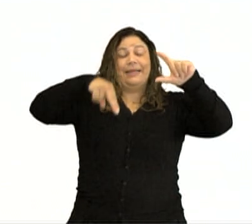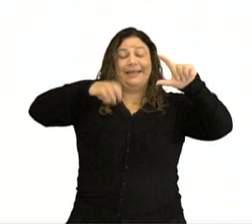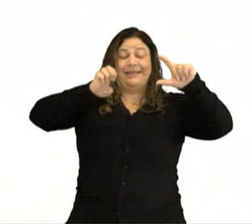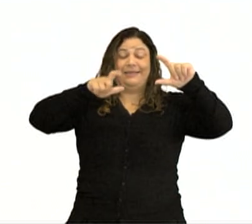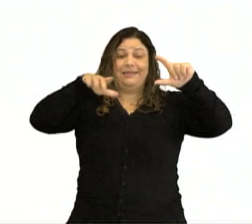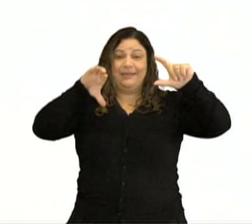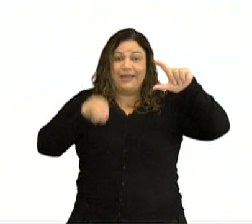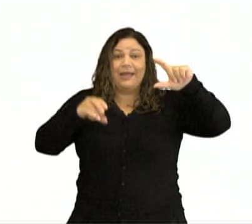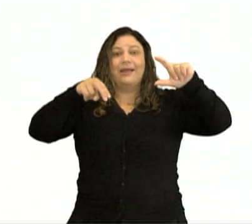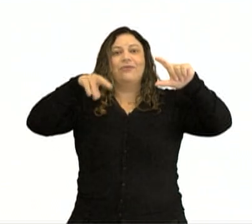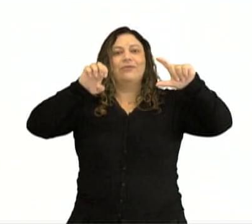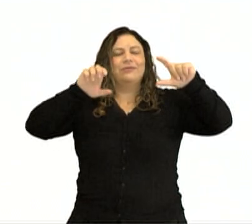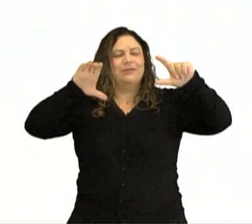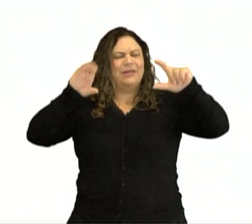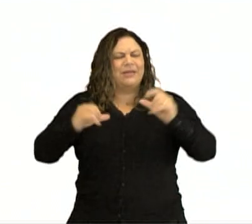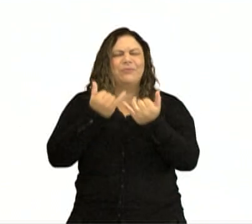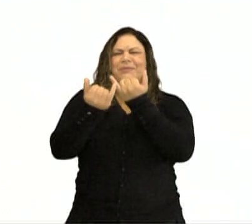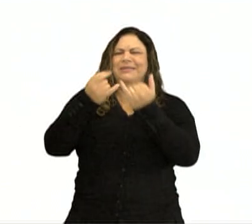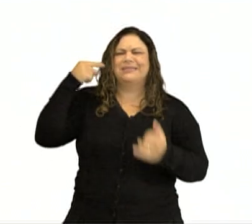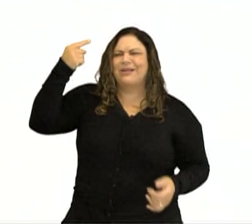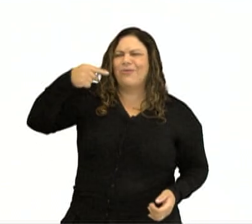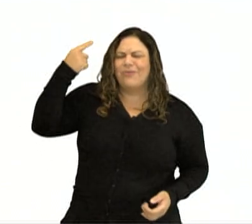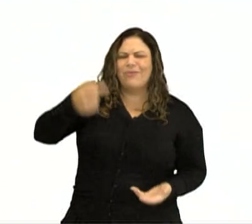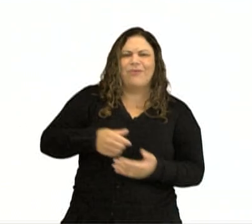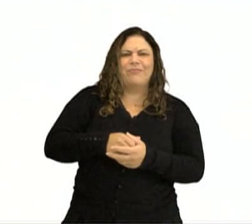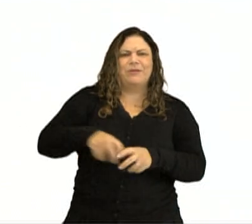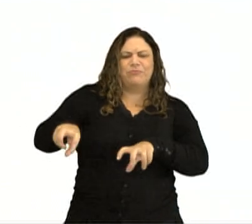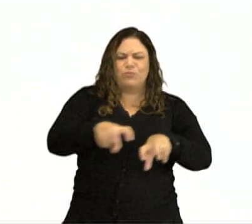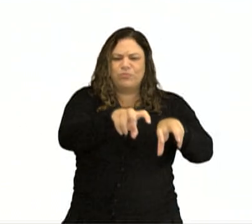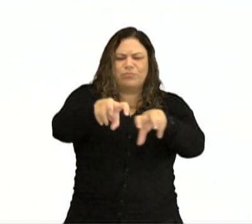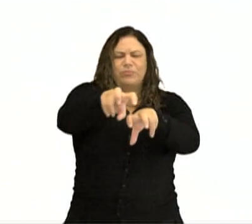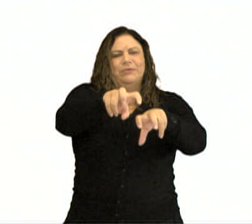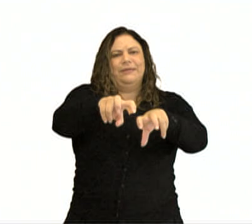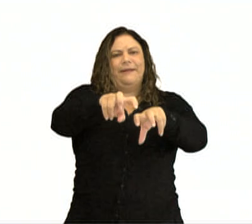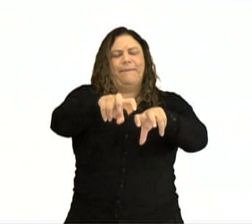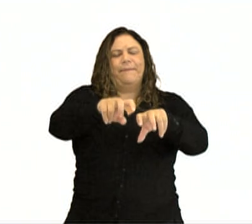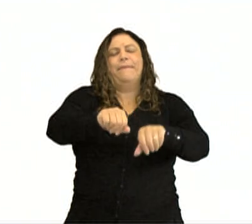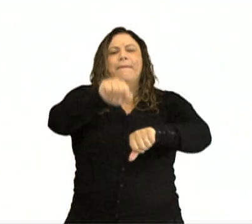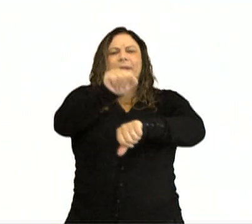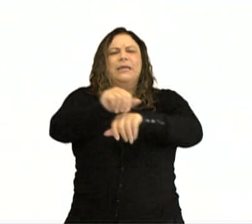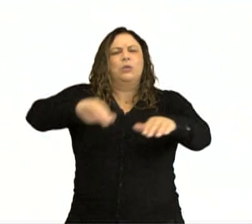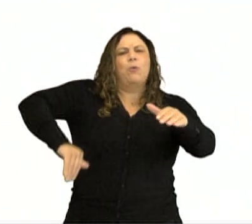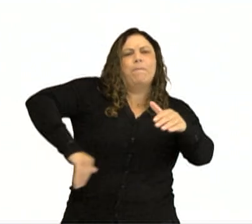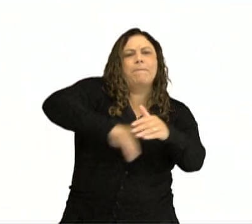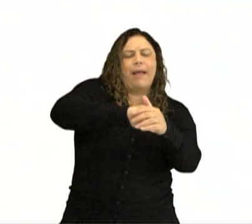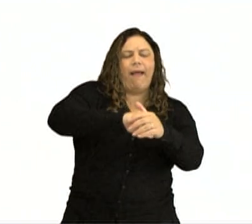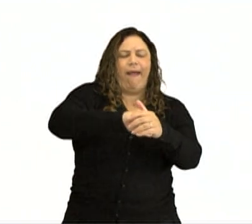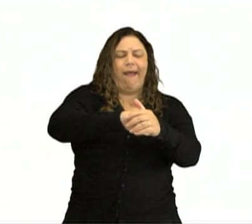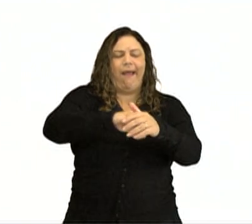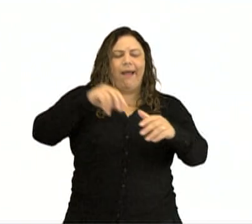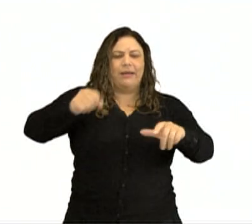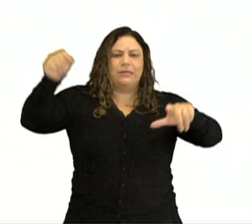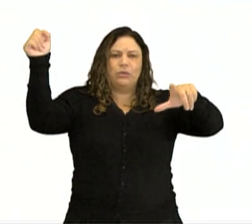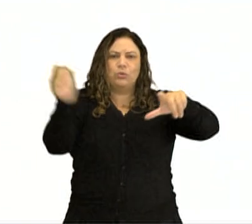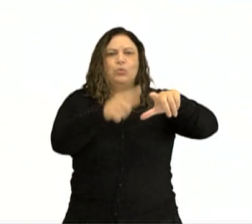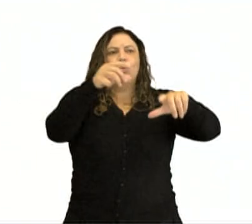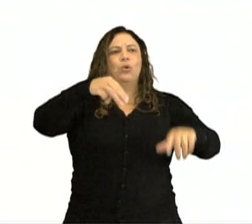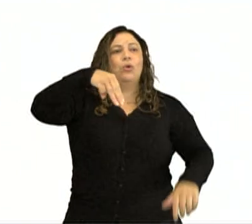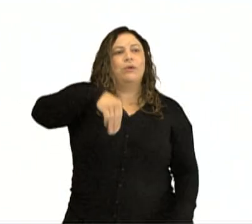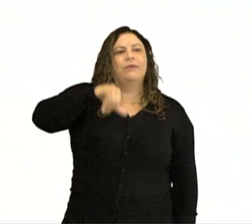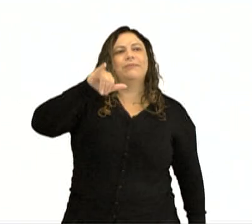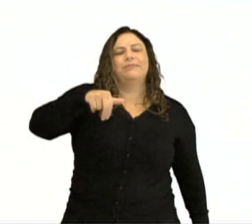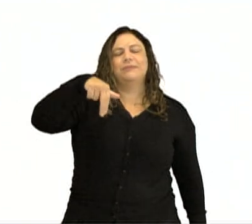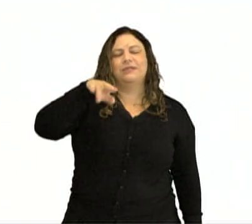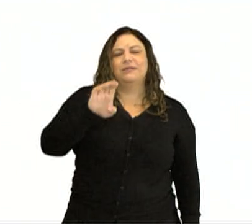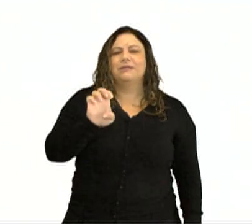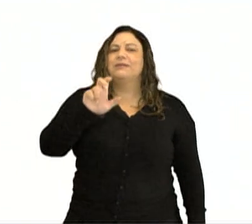Driblou, escorregou, correu, parou, chutou. Gol, gol. Miquelina ficou abobada com o olhar